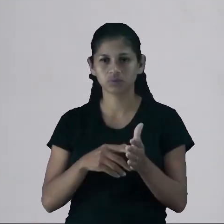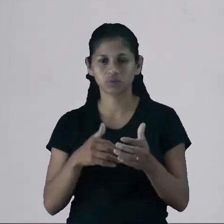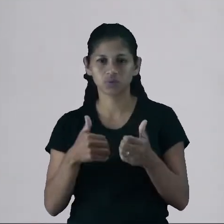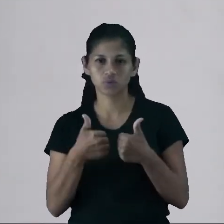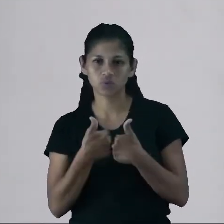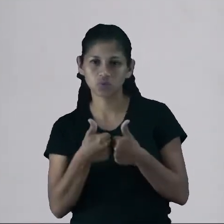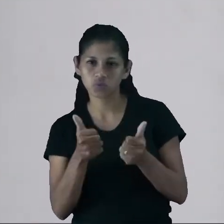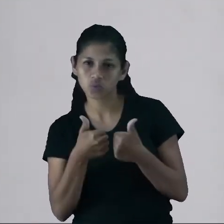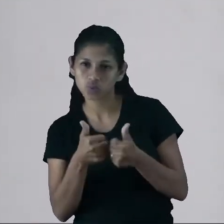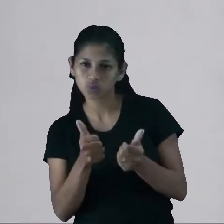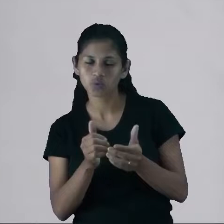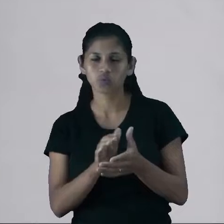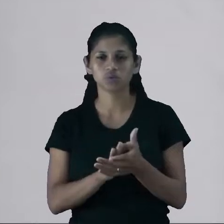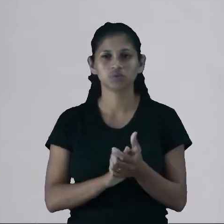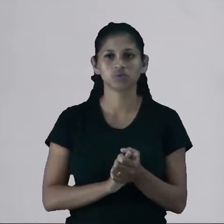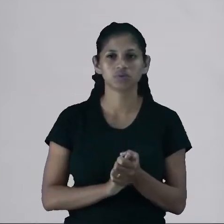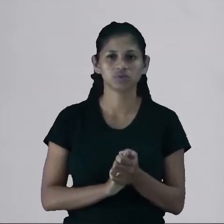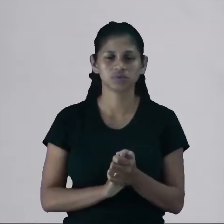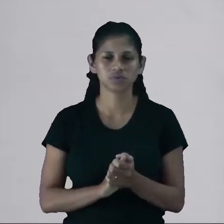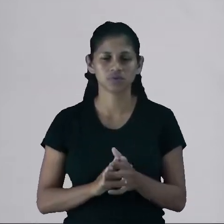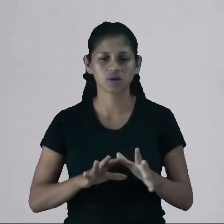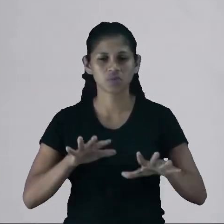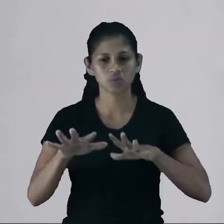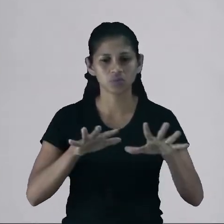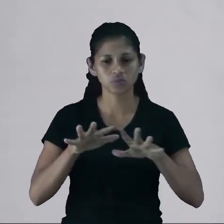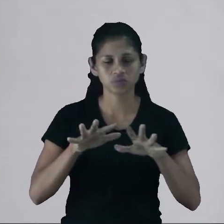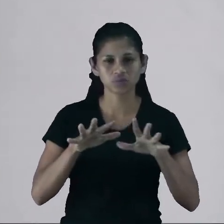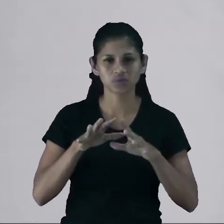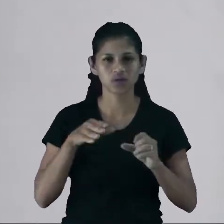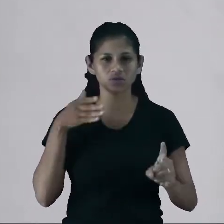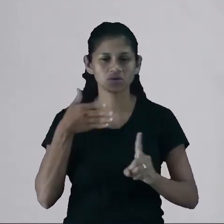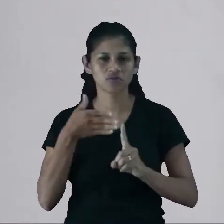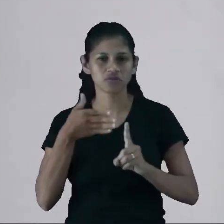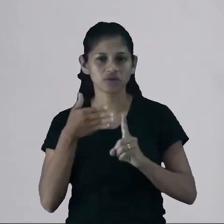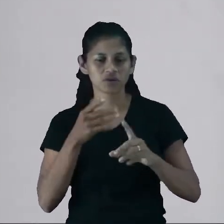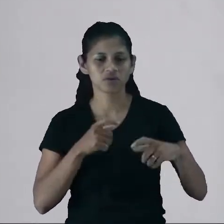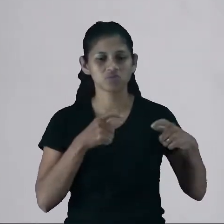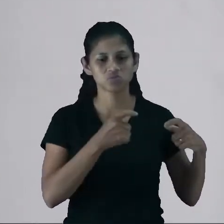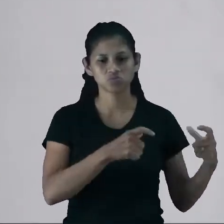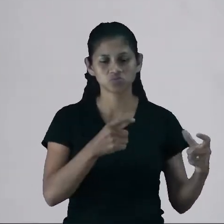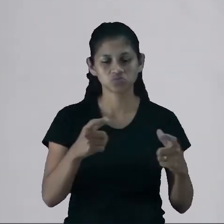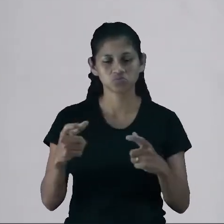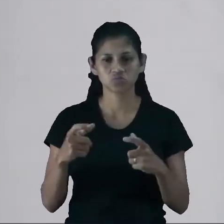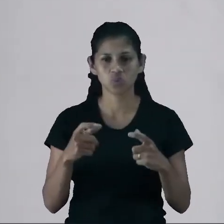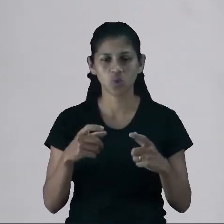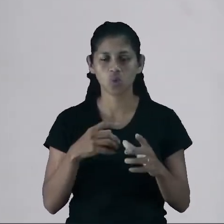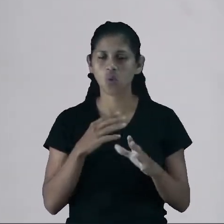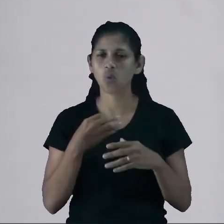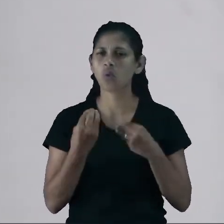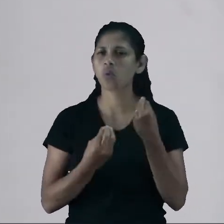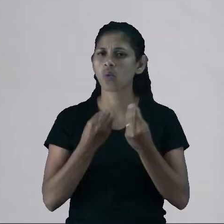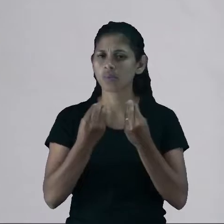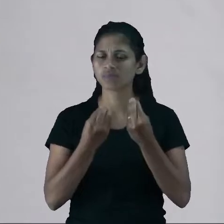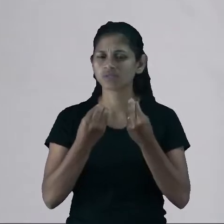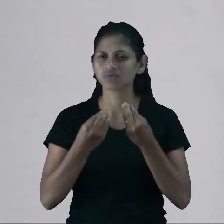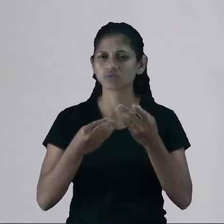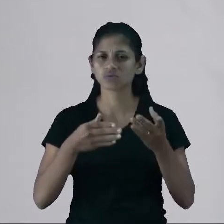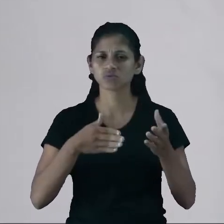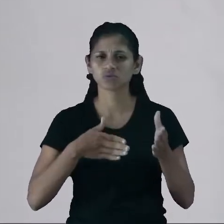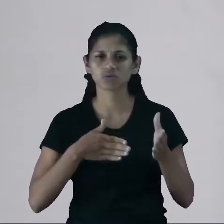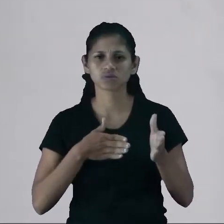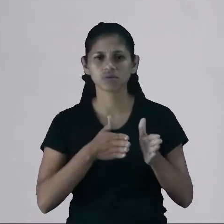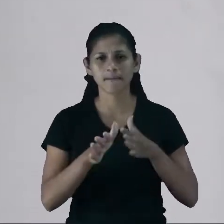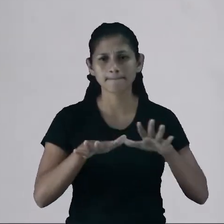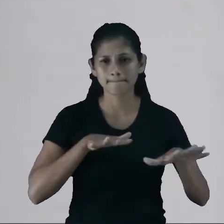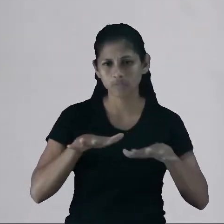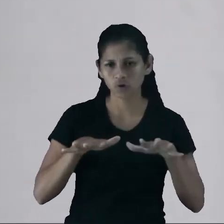está relacionada aí a essa locomoção das pessoas, ao modo aí como elas se locomovem, a questão dos